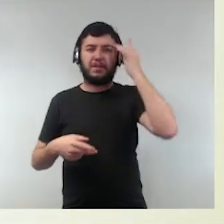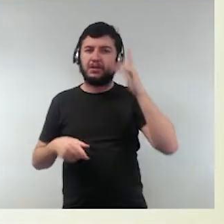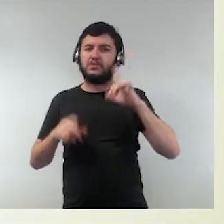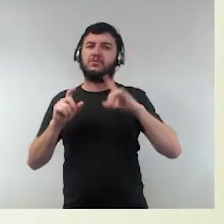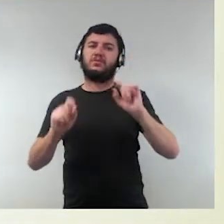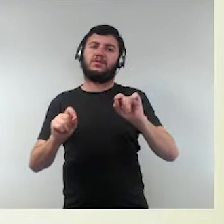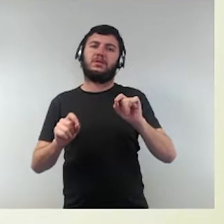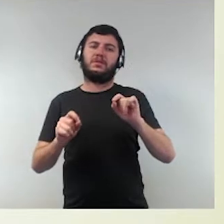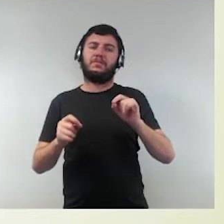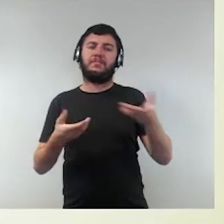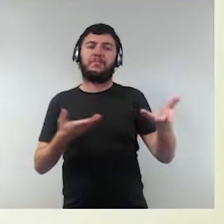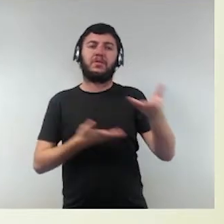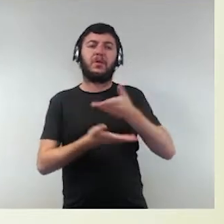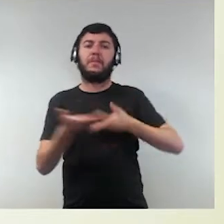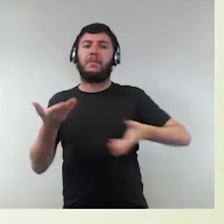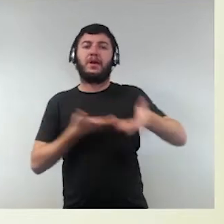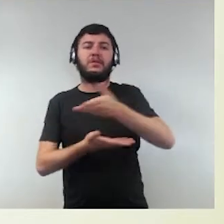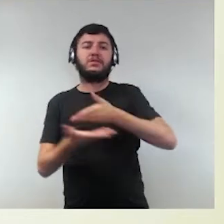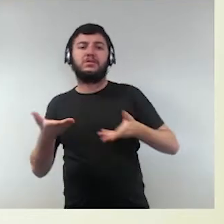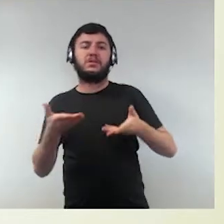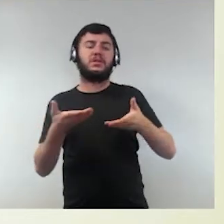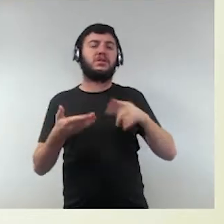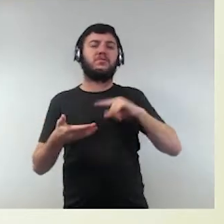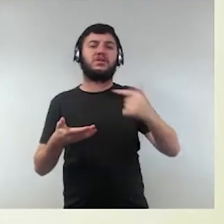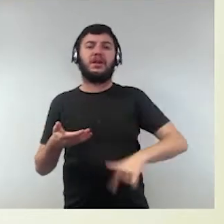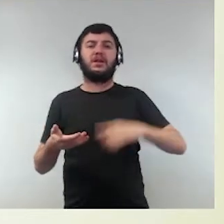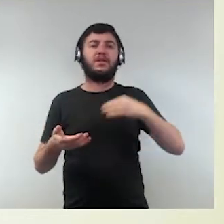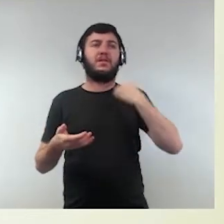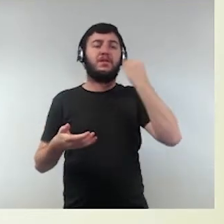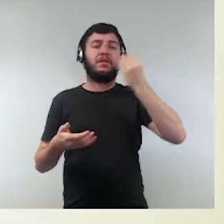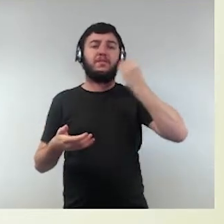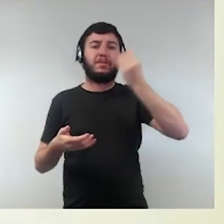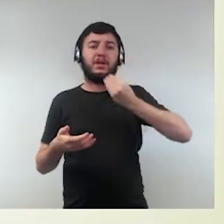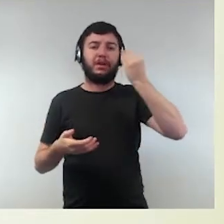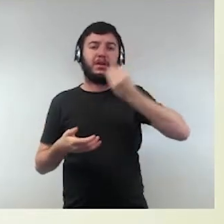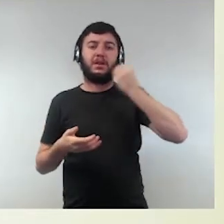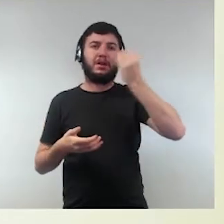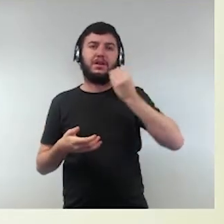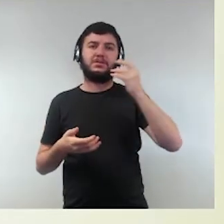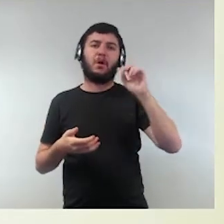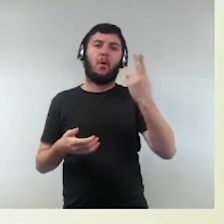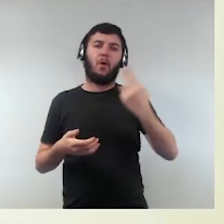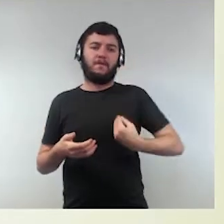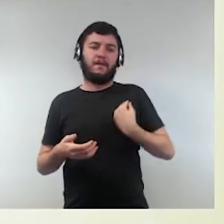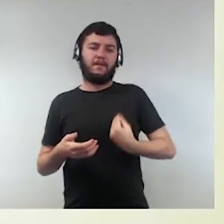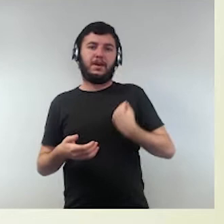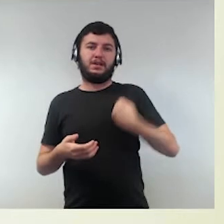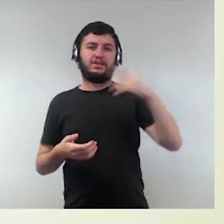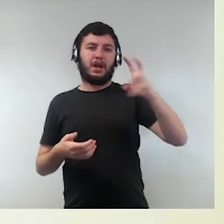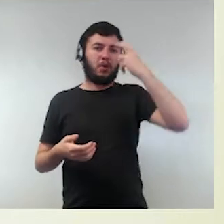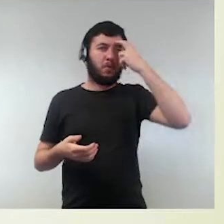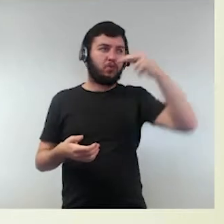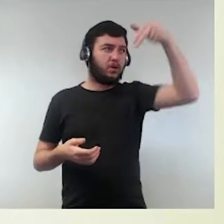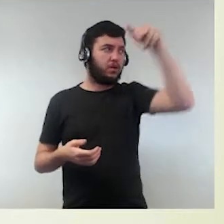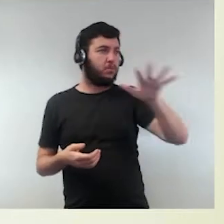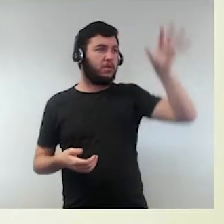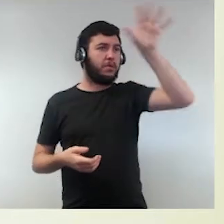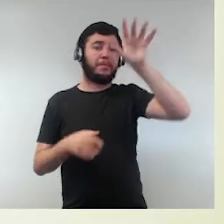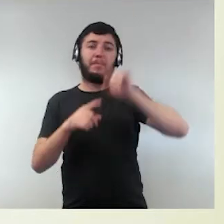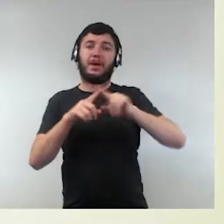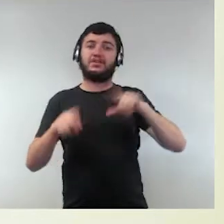não convivem na sociedade nordestina, na cultura nordestina, desconhecem a prática